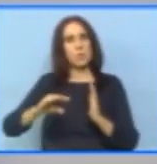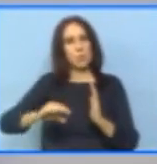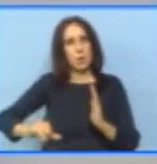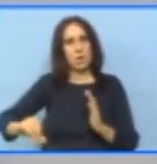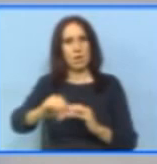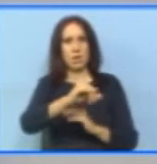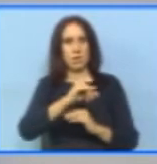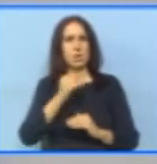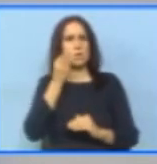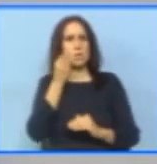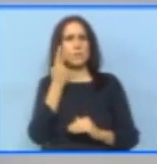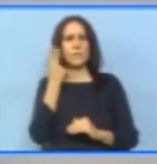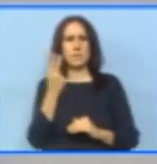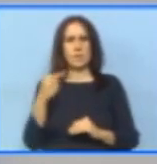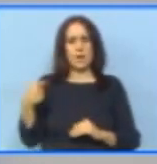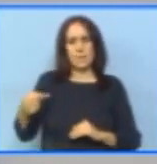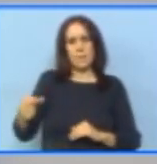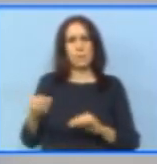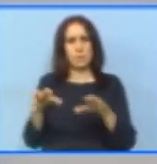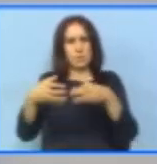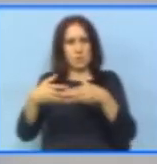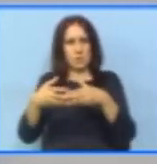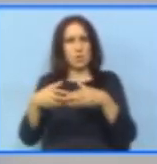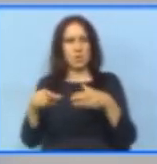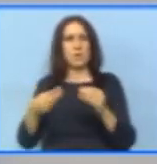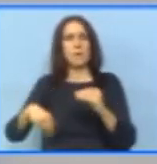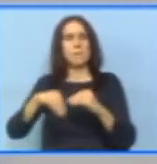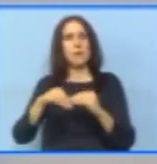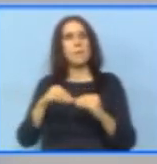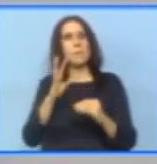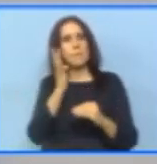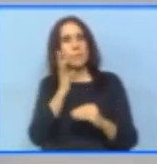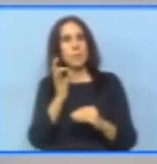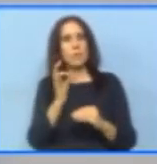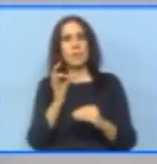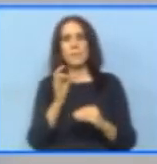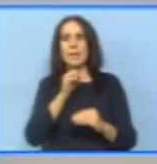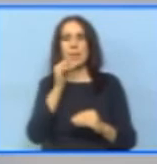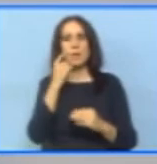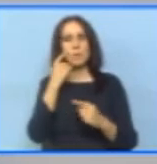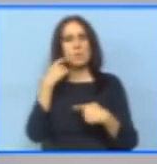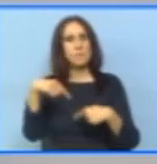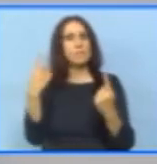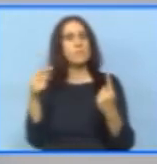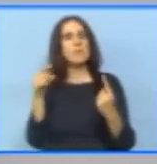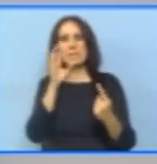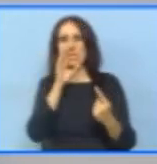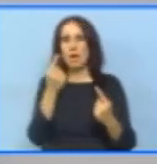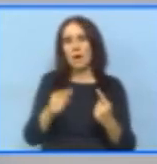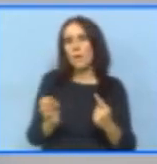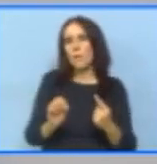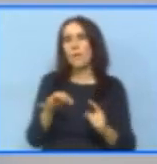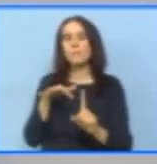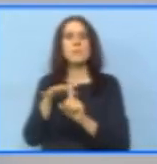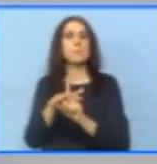local, de como é que é a vida no dia-a-dia da comunidade, também procura dar sempre a conhecer se há ou não a